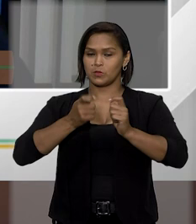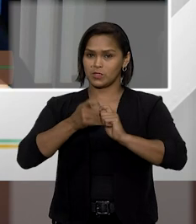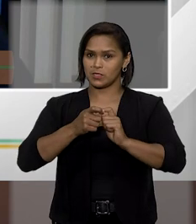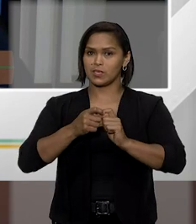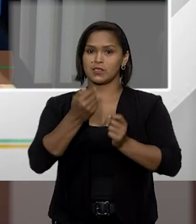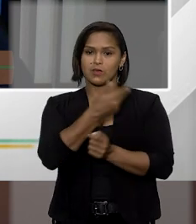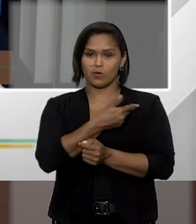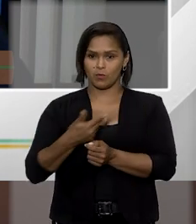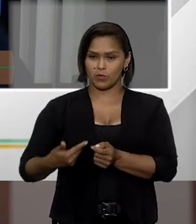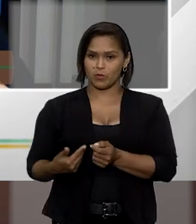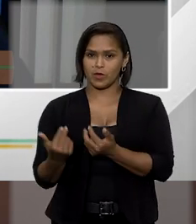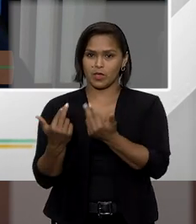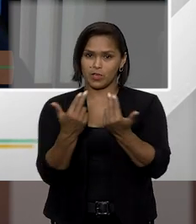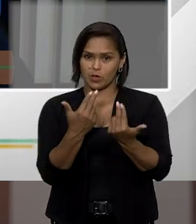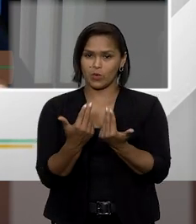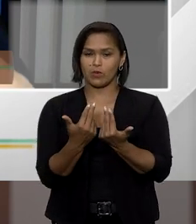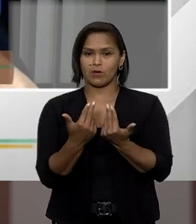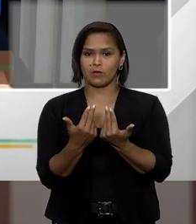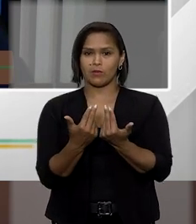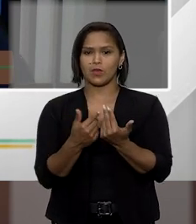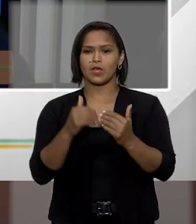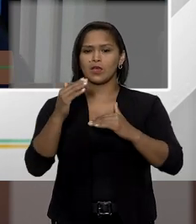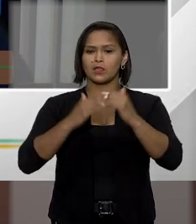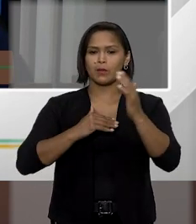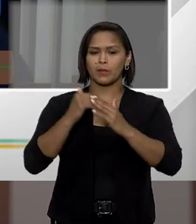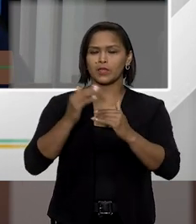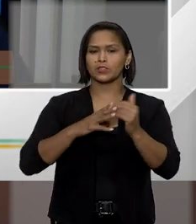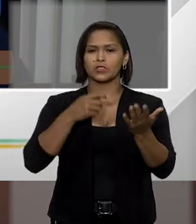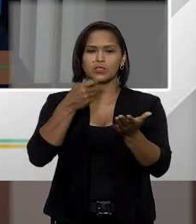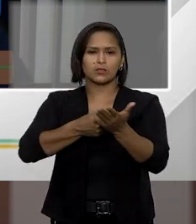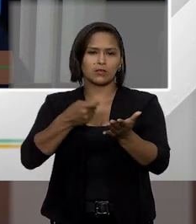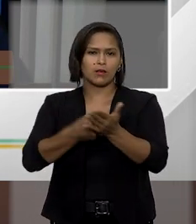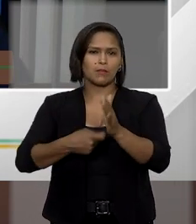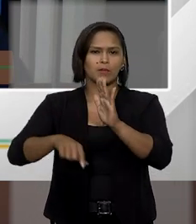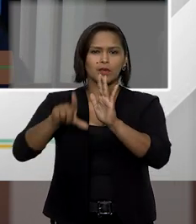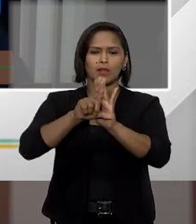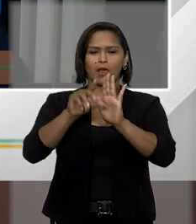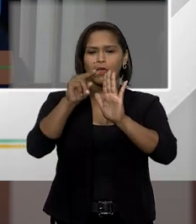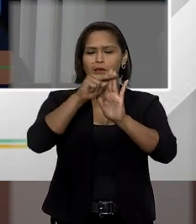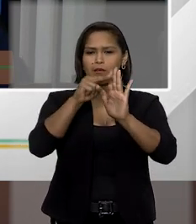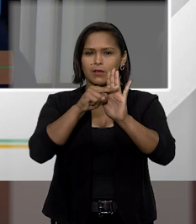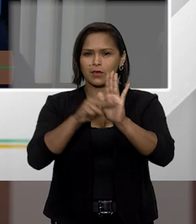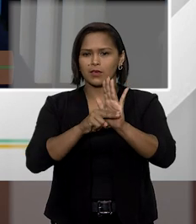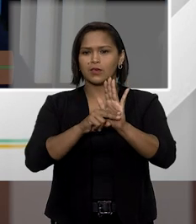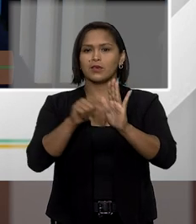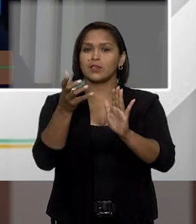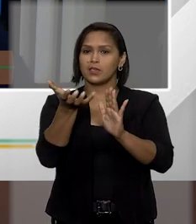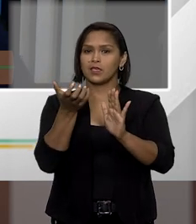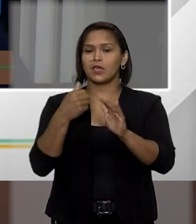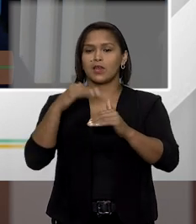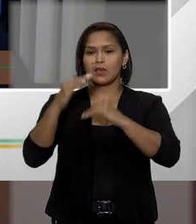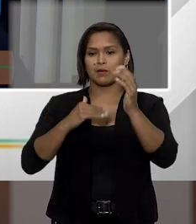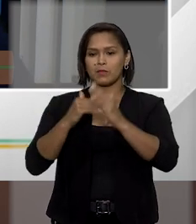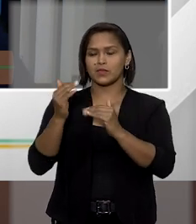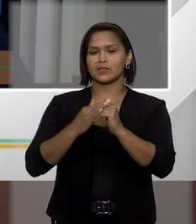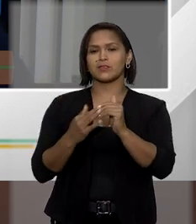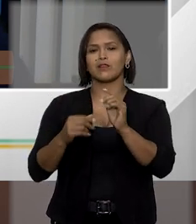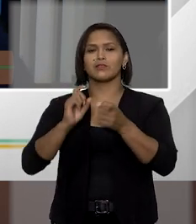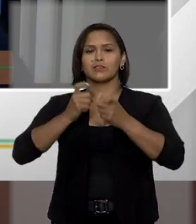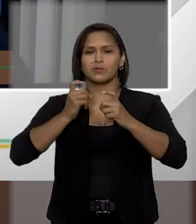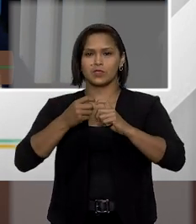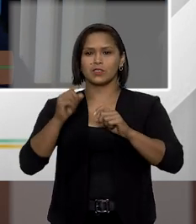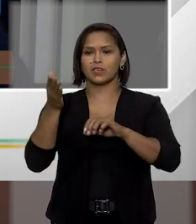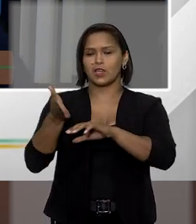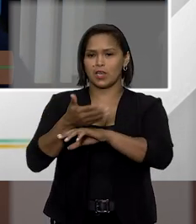administração pública seja leniente e não pratique, não aplique sanções que eram inerentes à sua capacidade